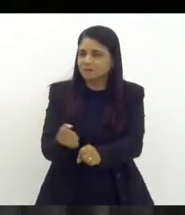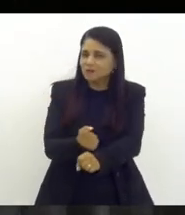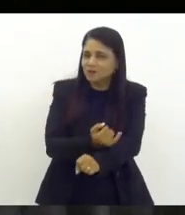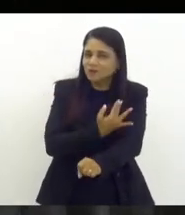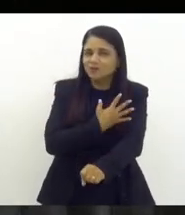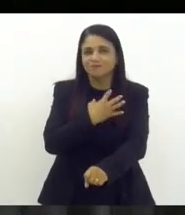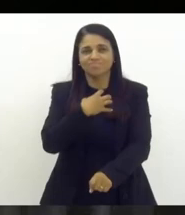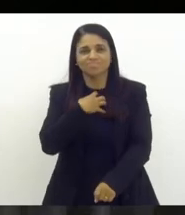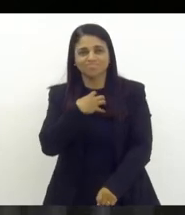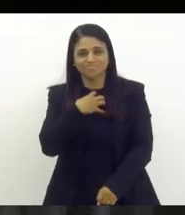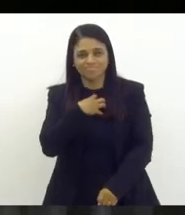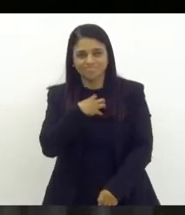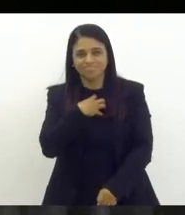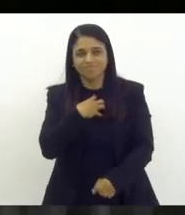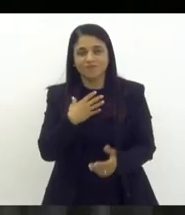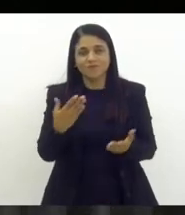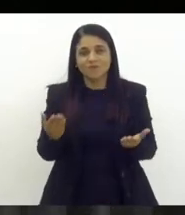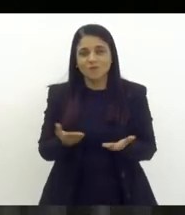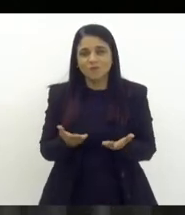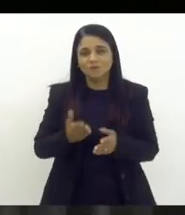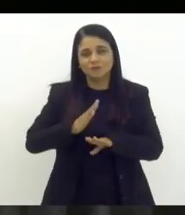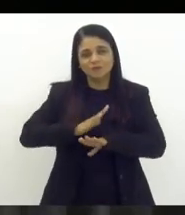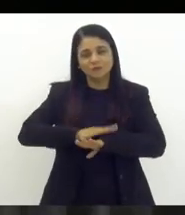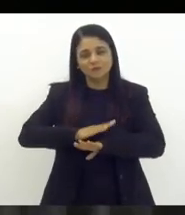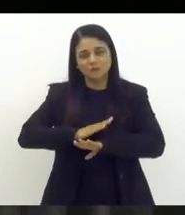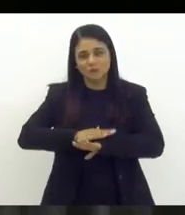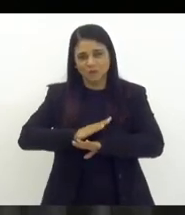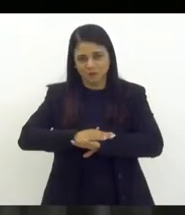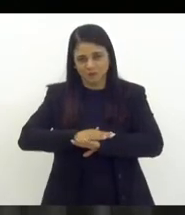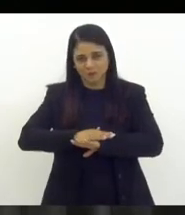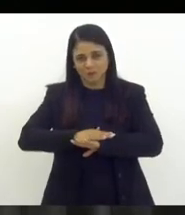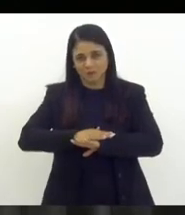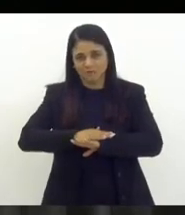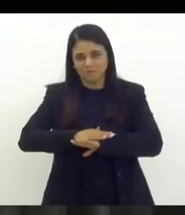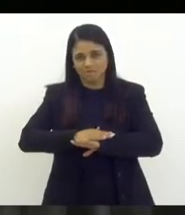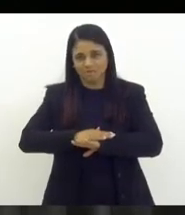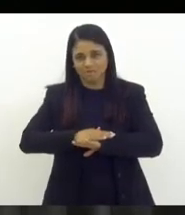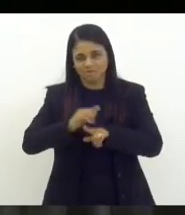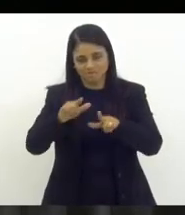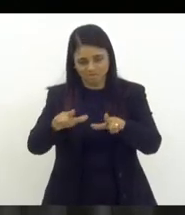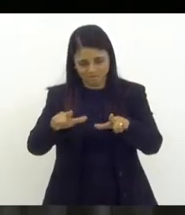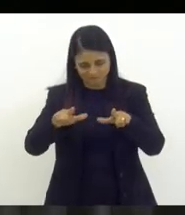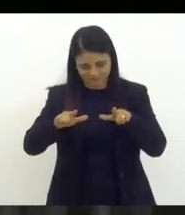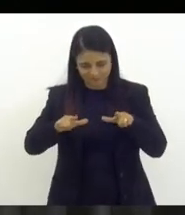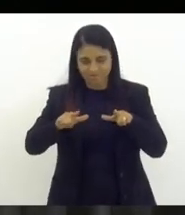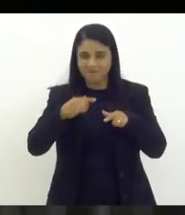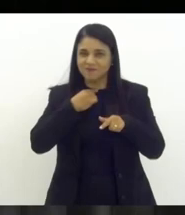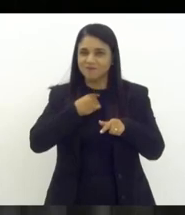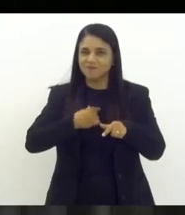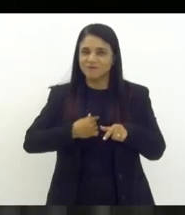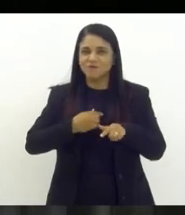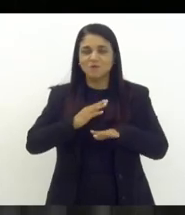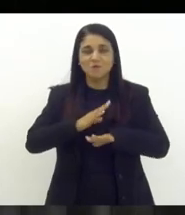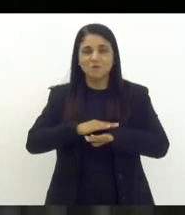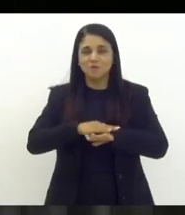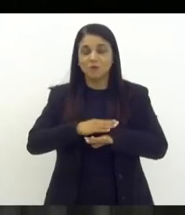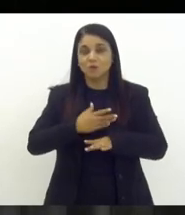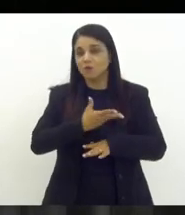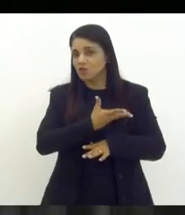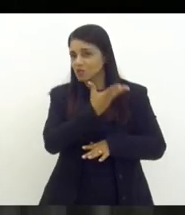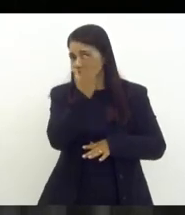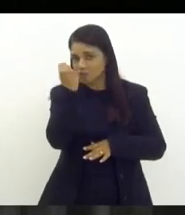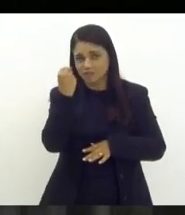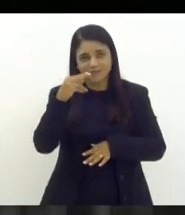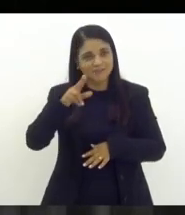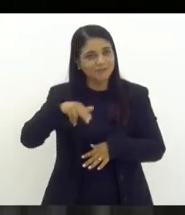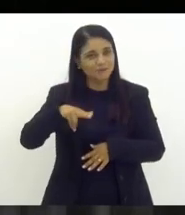por estar aqui hoje nesse momento recebendo essa homenagem é um momento inesquecível que eu tenho certeza